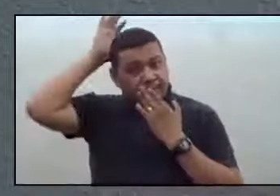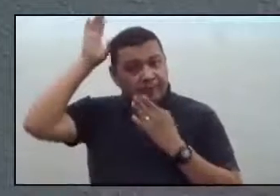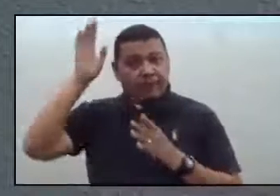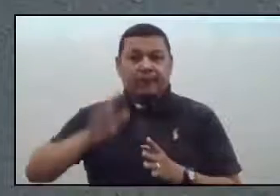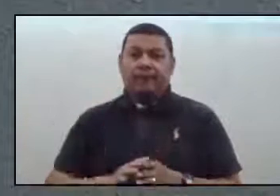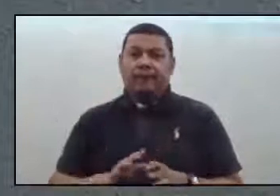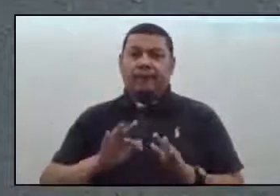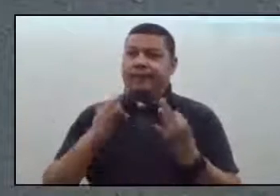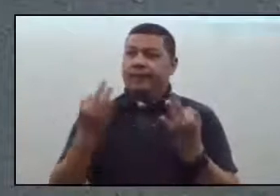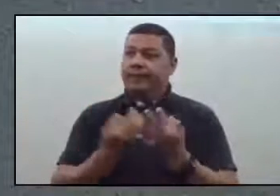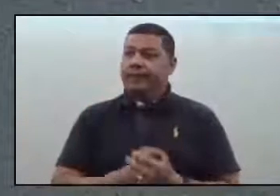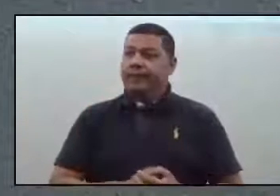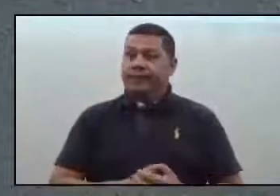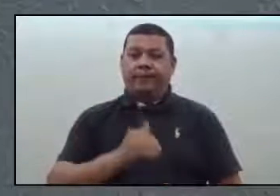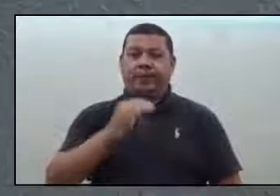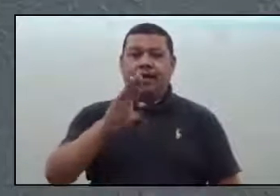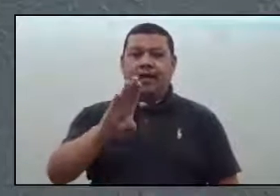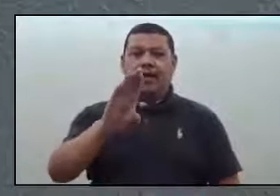da etnia Arruá,